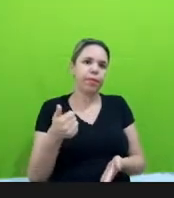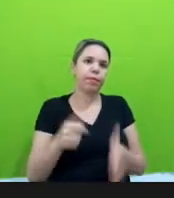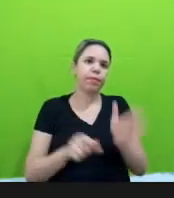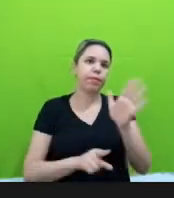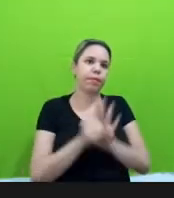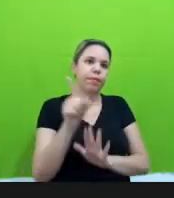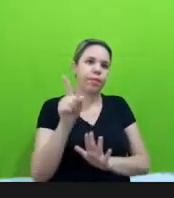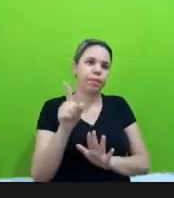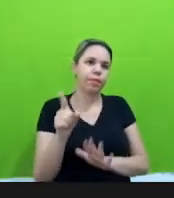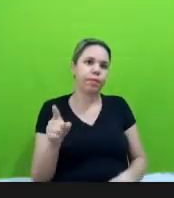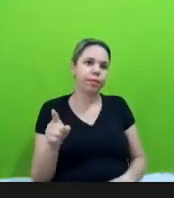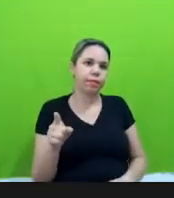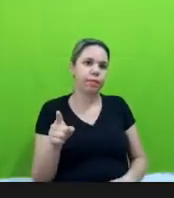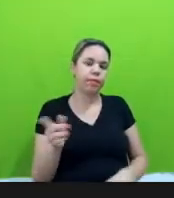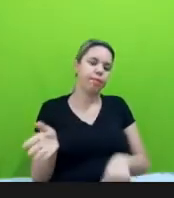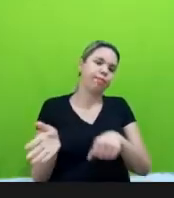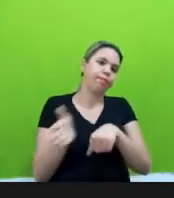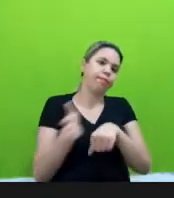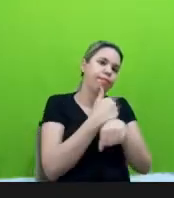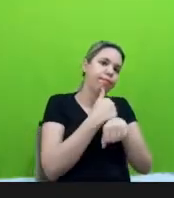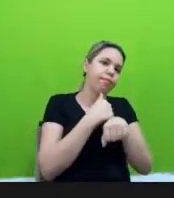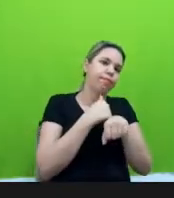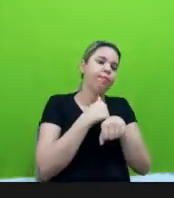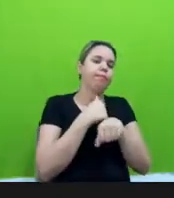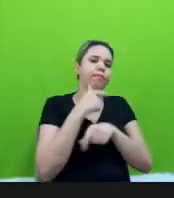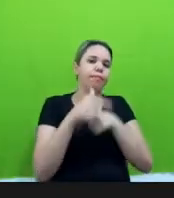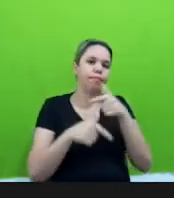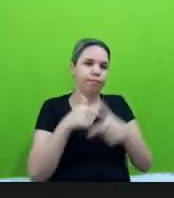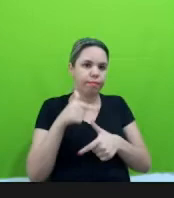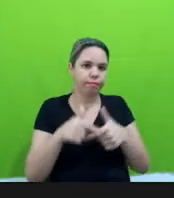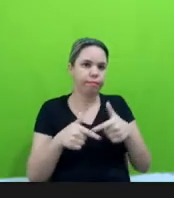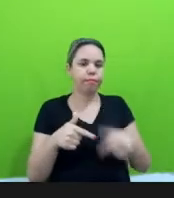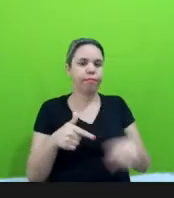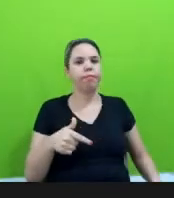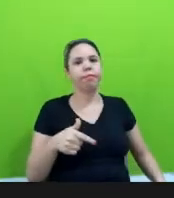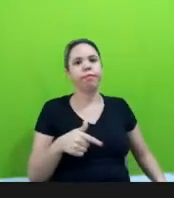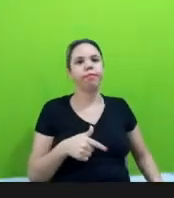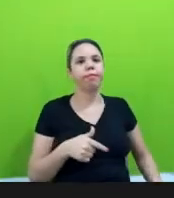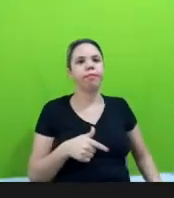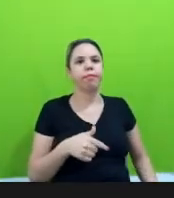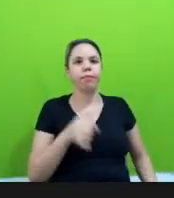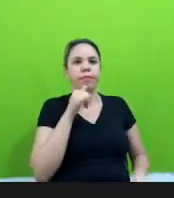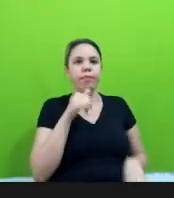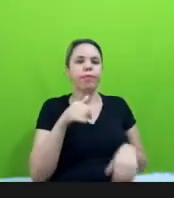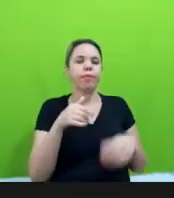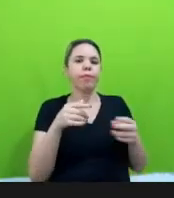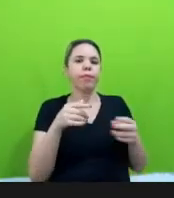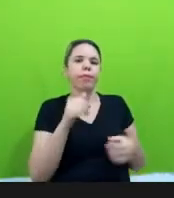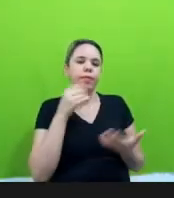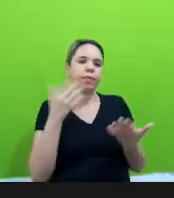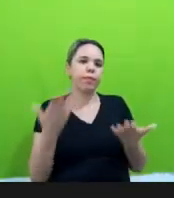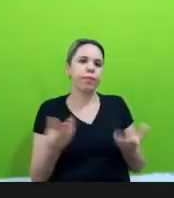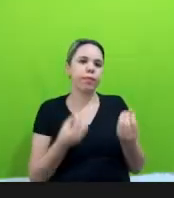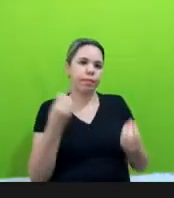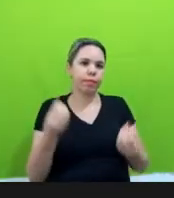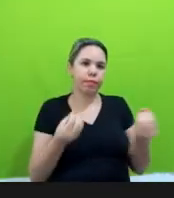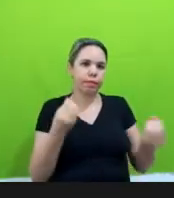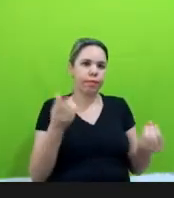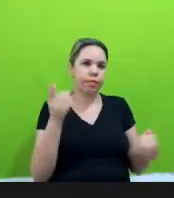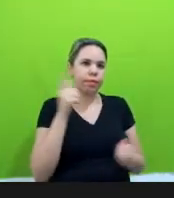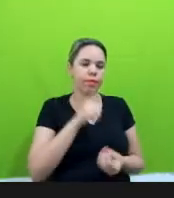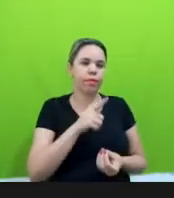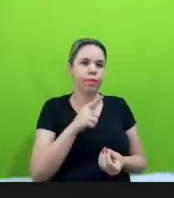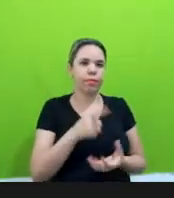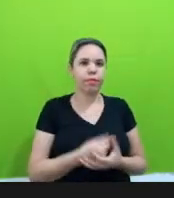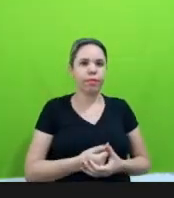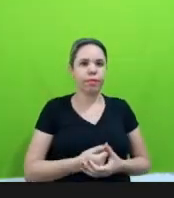precisa se antecipar e manter ali uma. Depois, ao longo da conversa aqui, eu posso dar exemplos aí de como a gente conseguiu